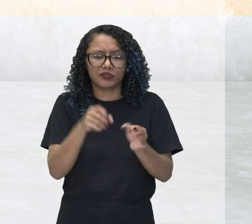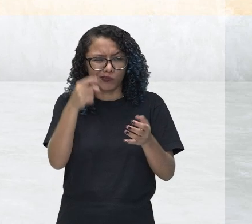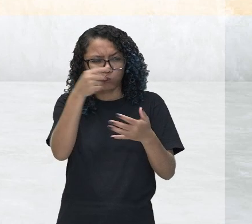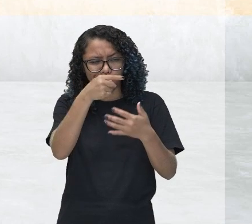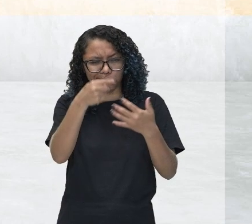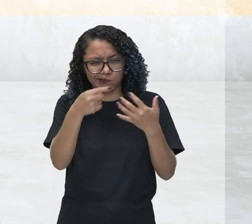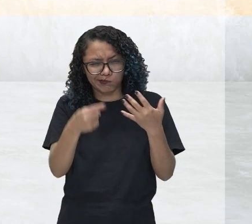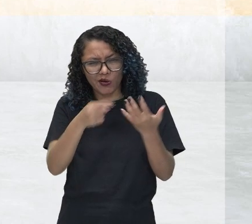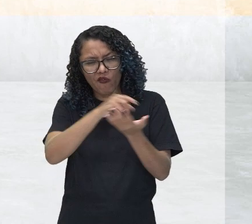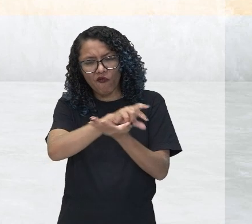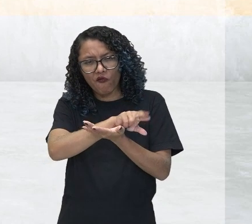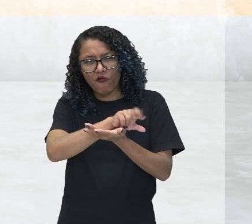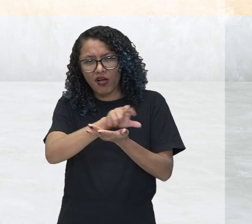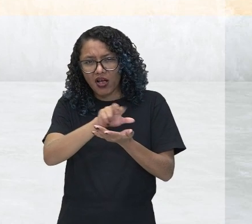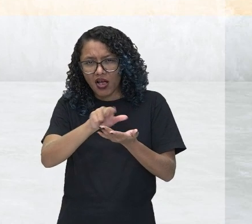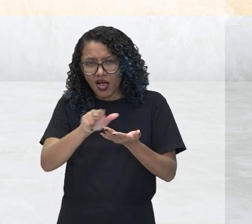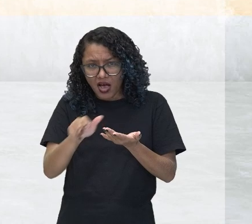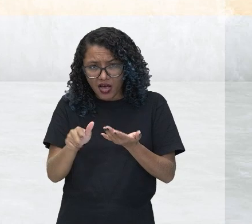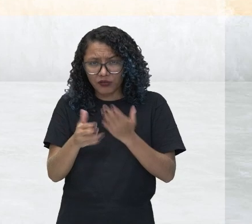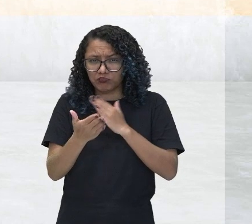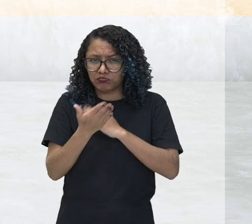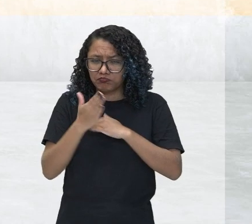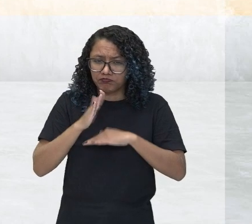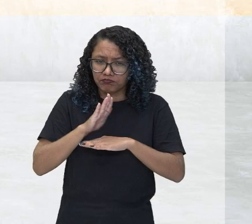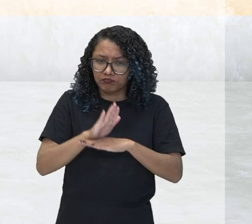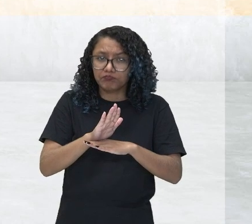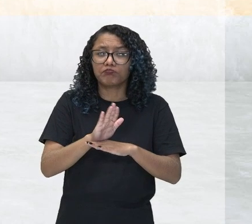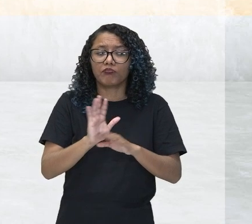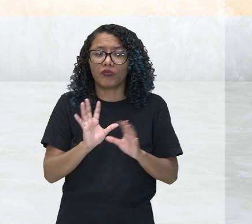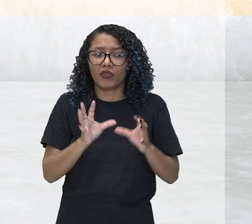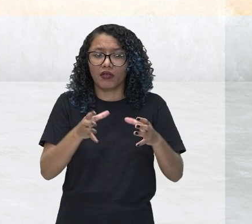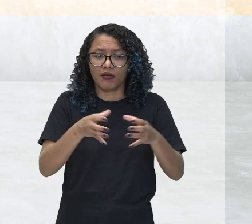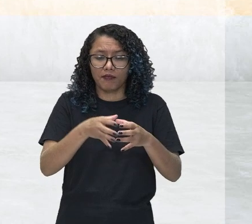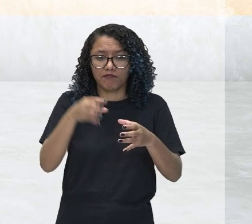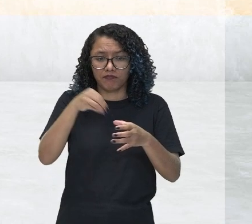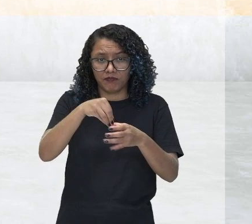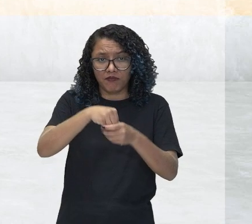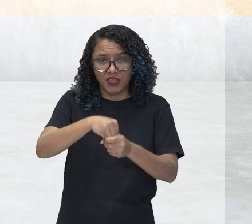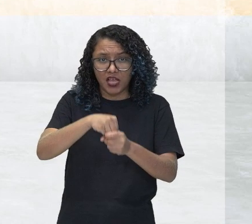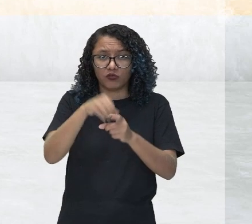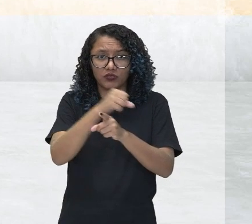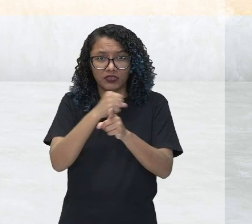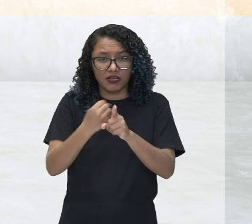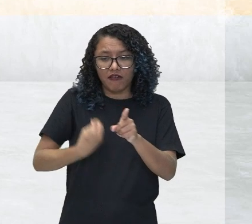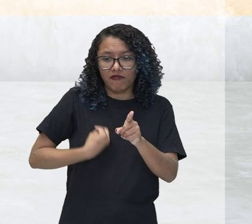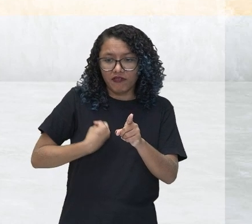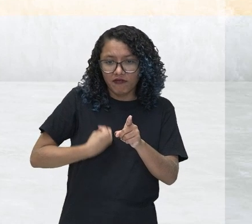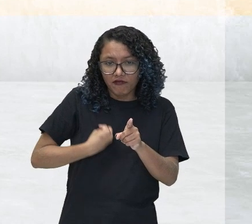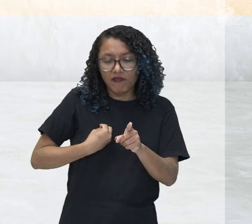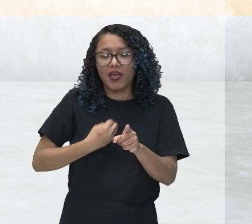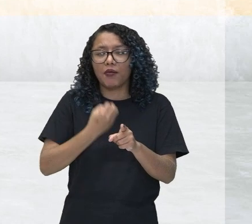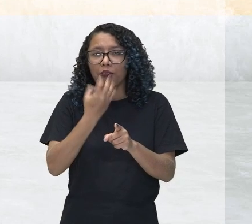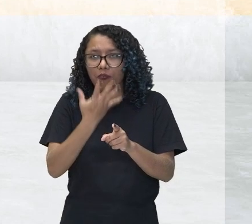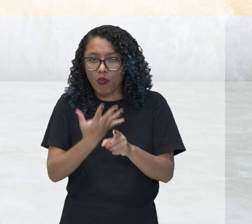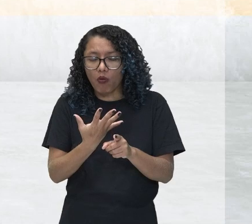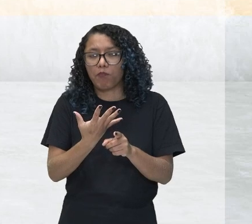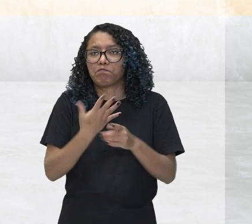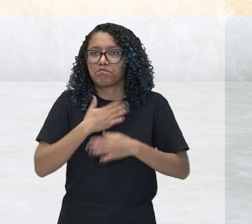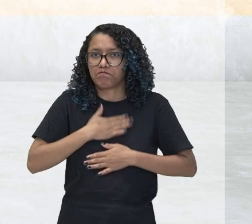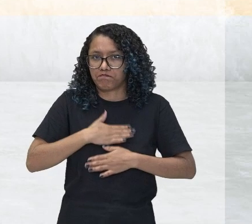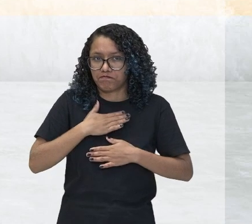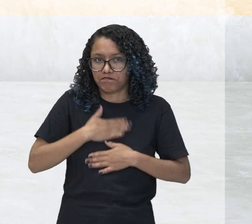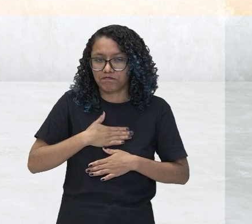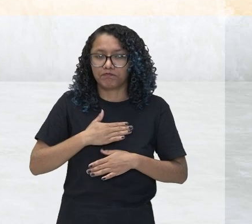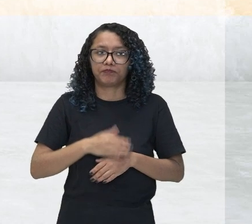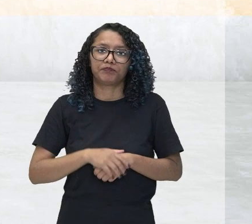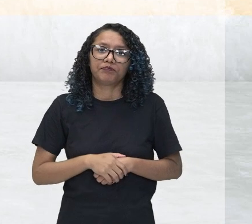todo um aparato que nos ajuda a viver bem em sociedade. E dentro dessa sociedade é que nós, então, vamos